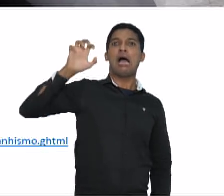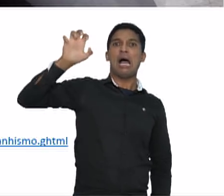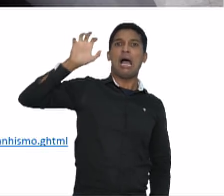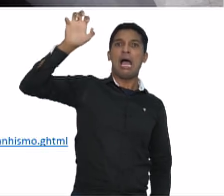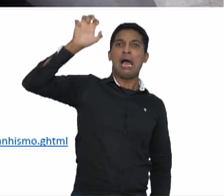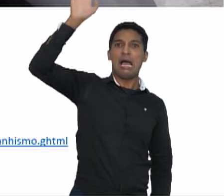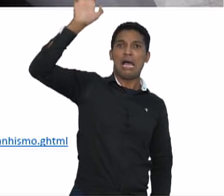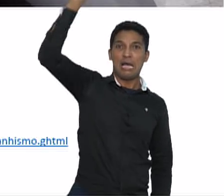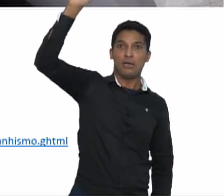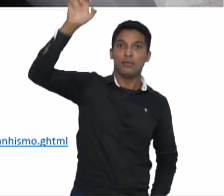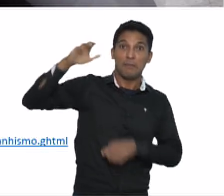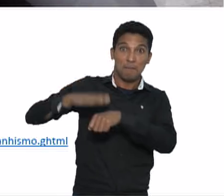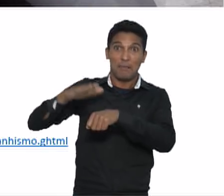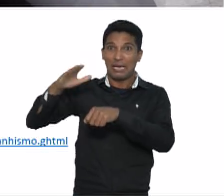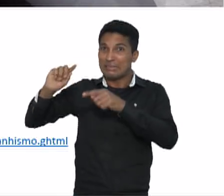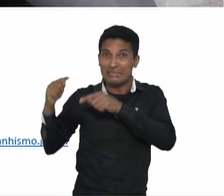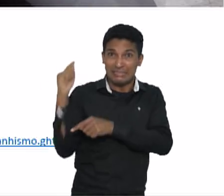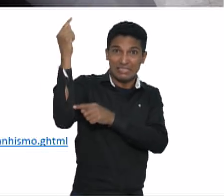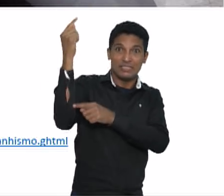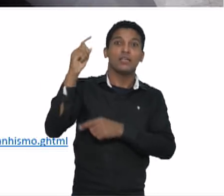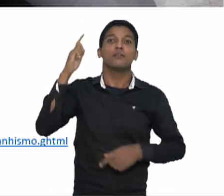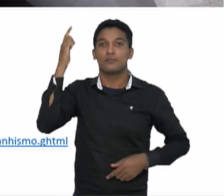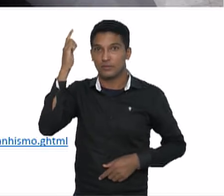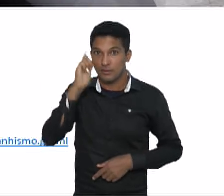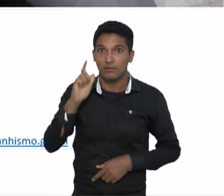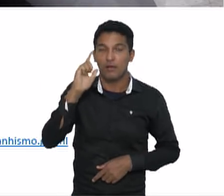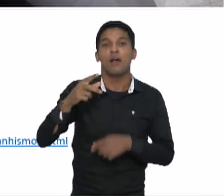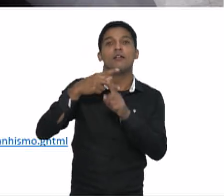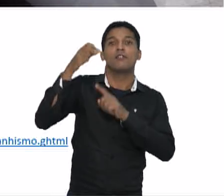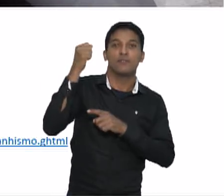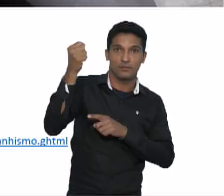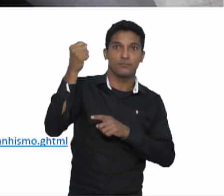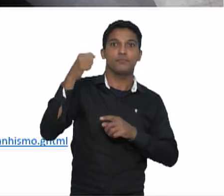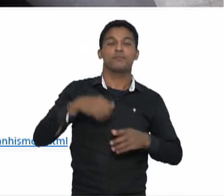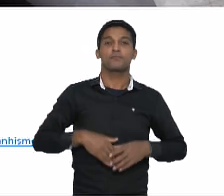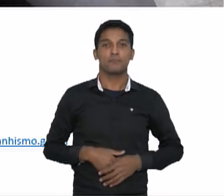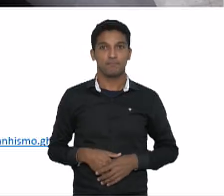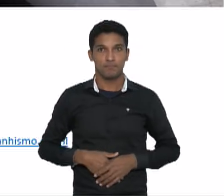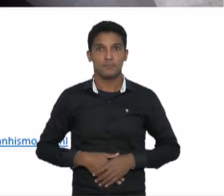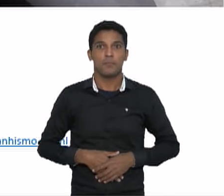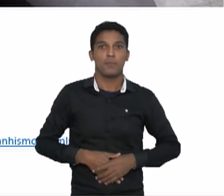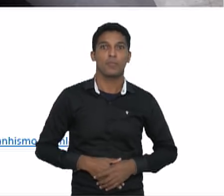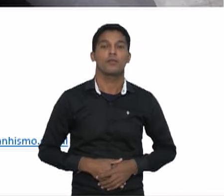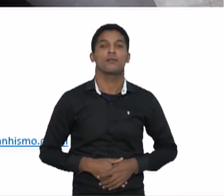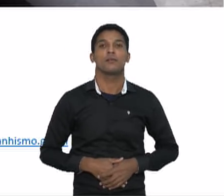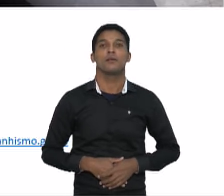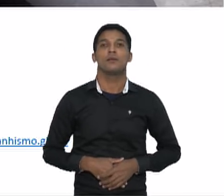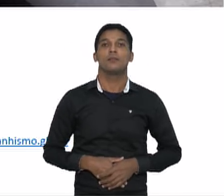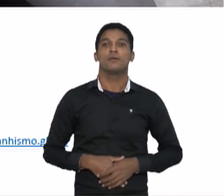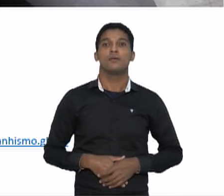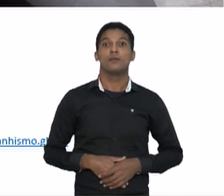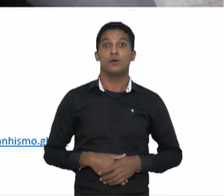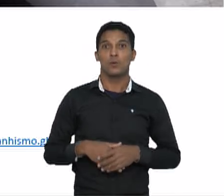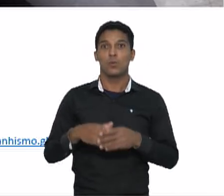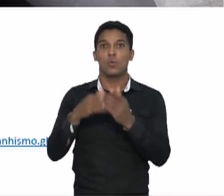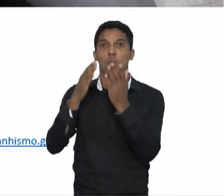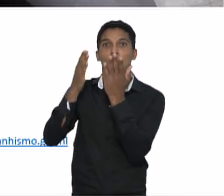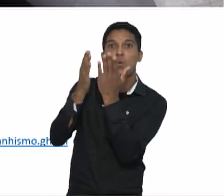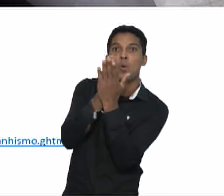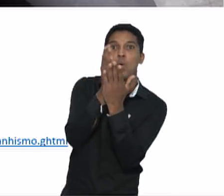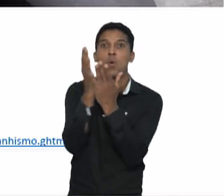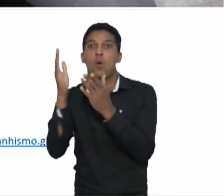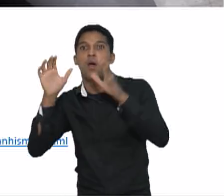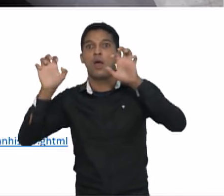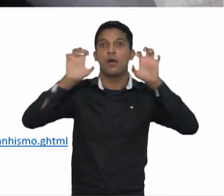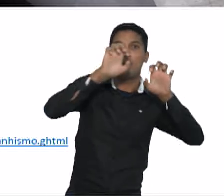os desafios que os caminhos de agarras montadas por especialistas oferecem. O percurso fica